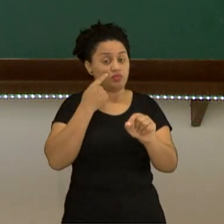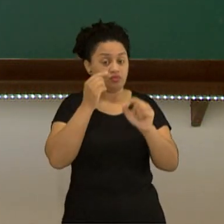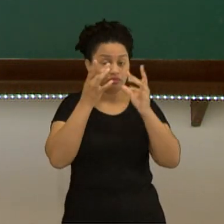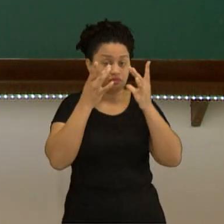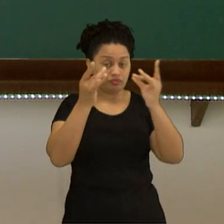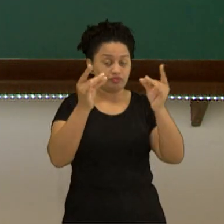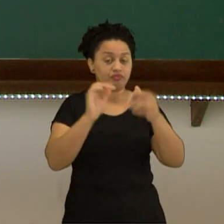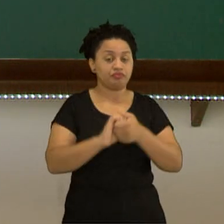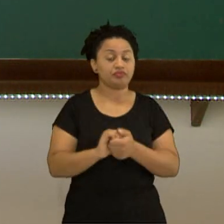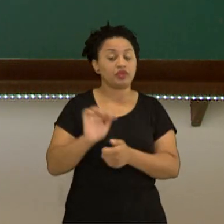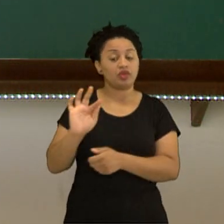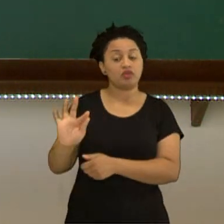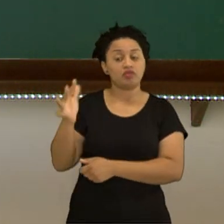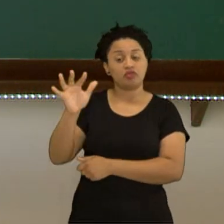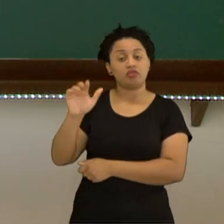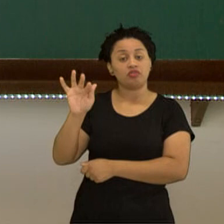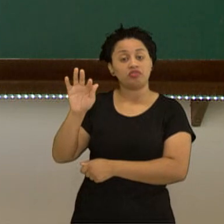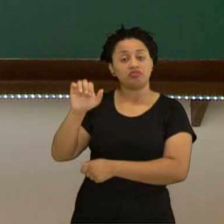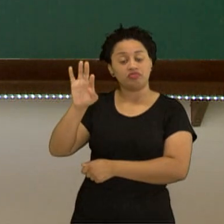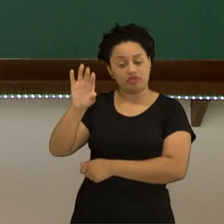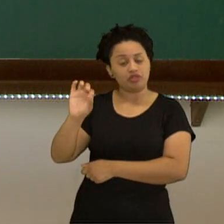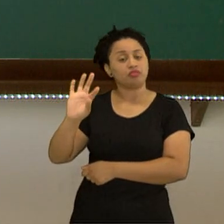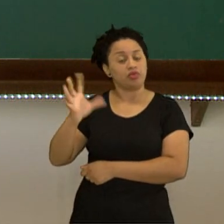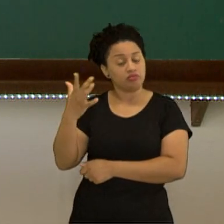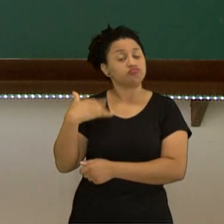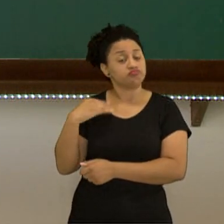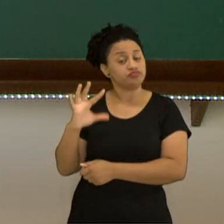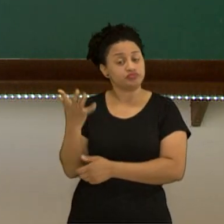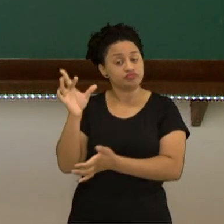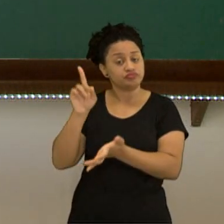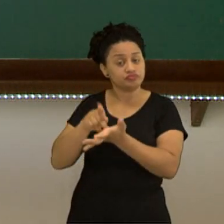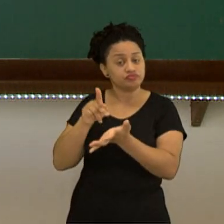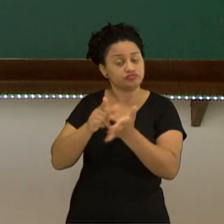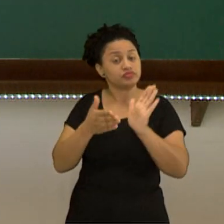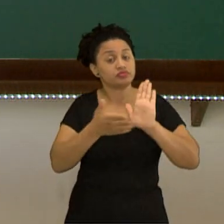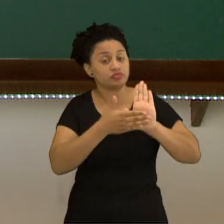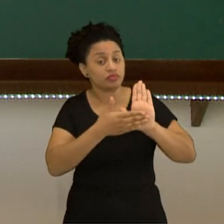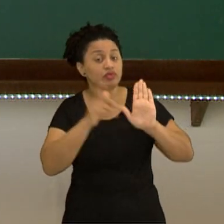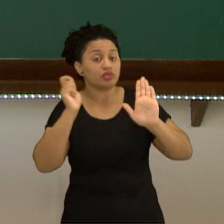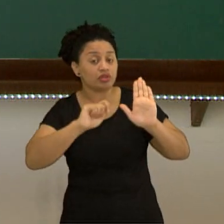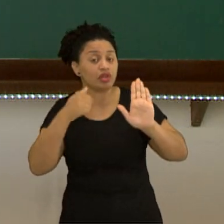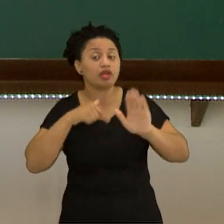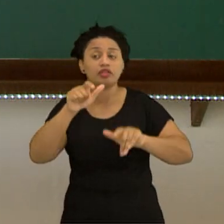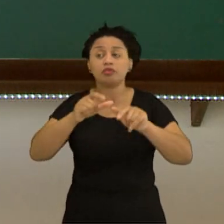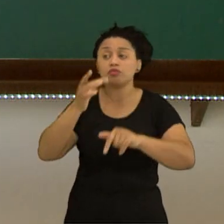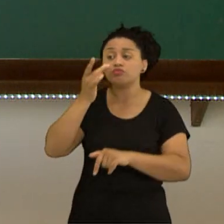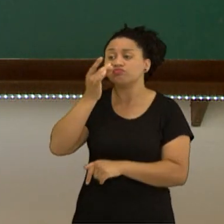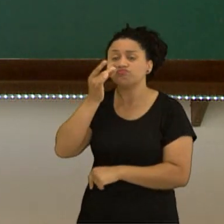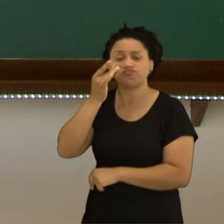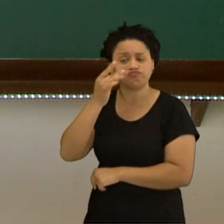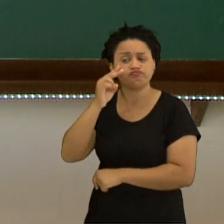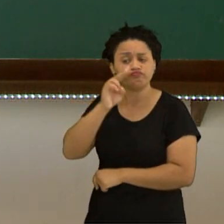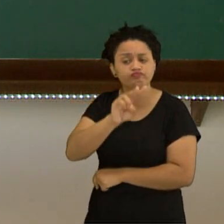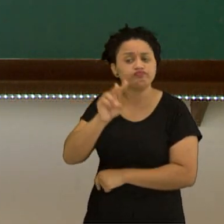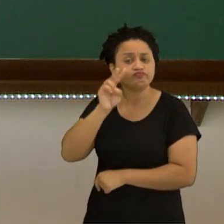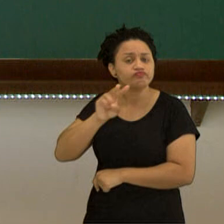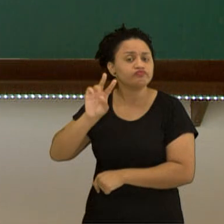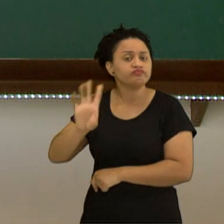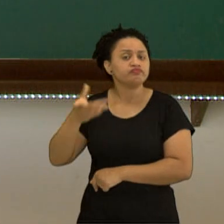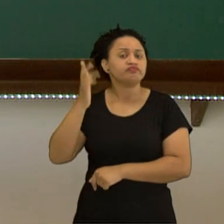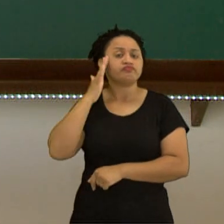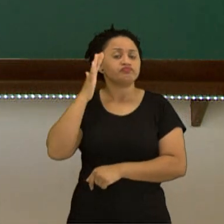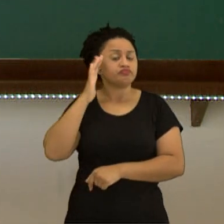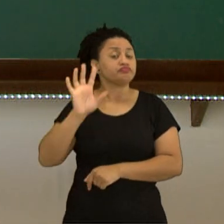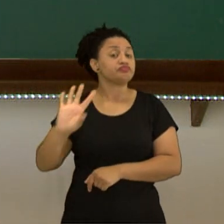Fato é algo que aconteceu, algo que pode ser comprovado. As pessoas são testemunhas, as pessoas sabem, têm